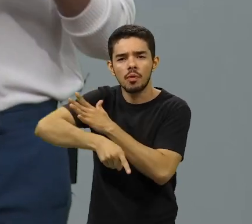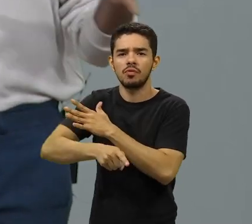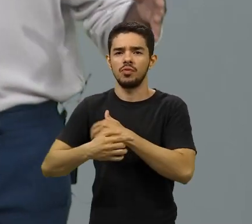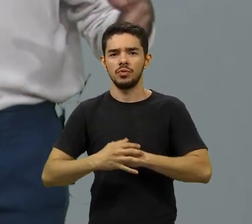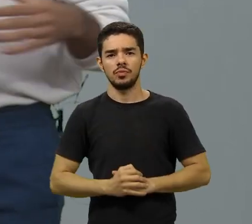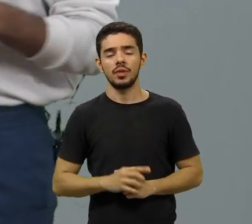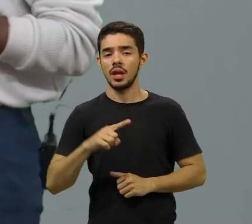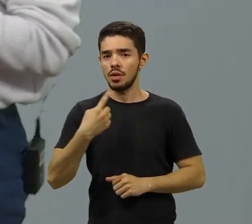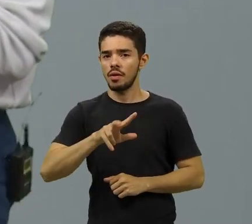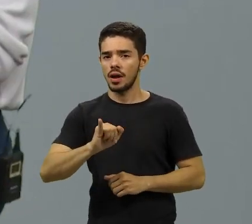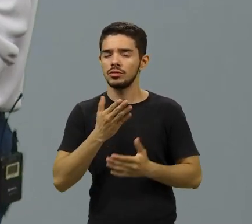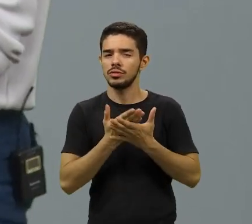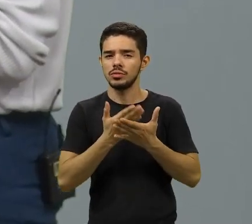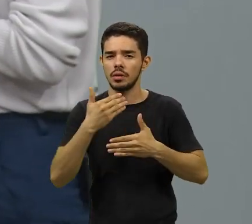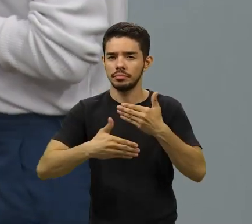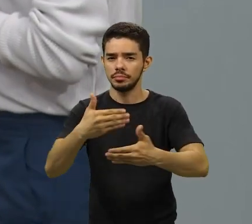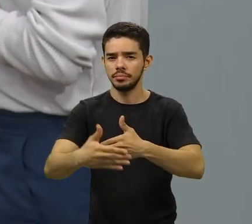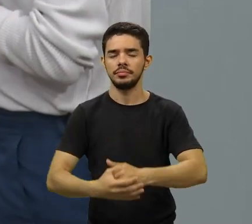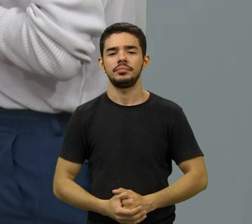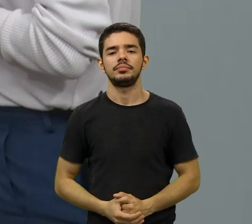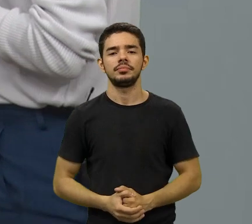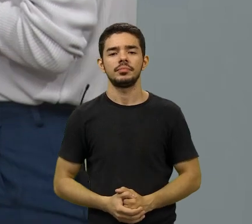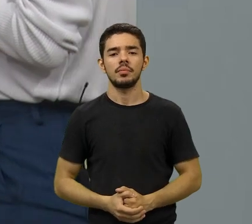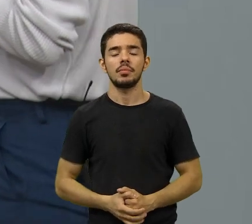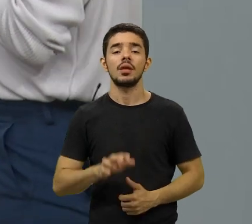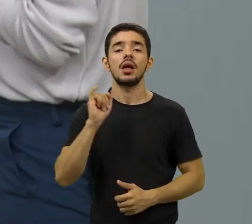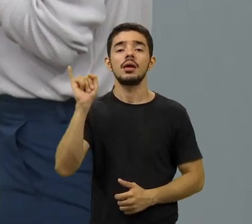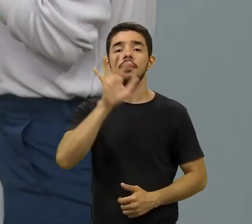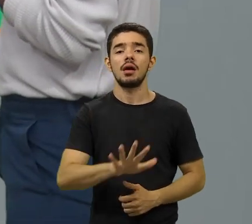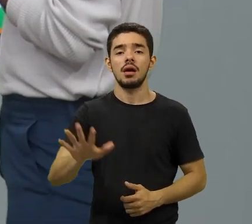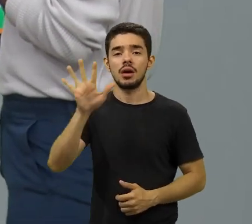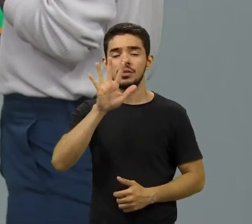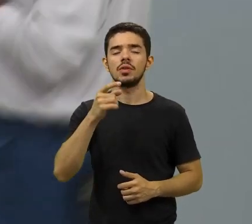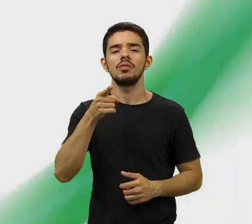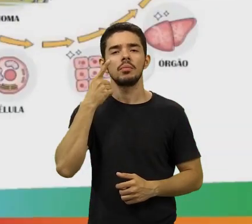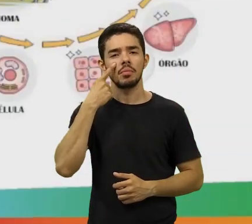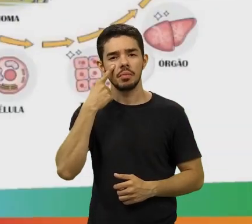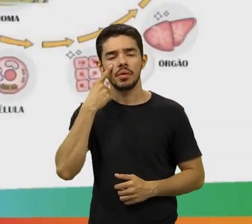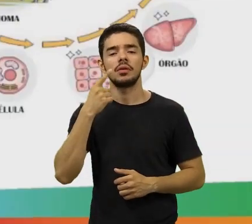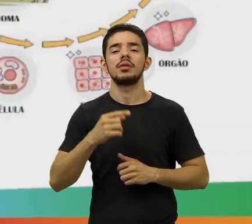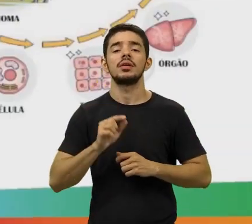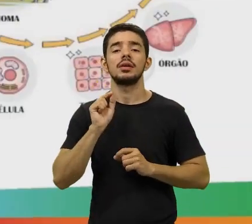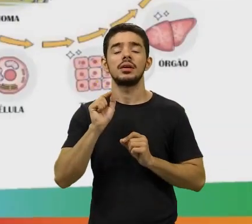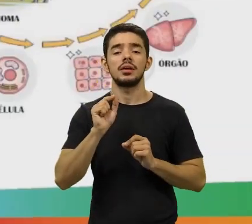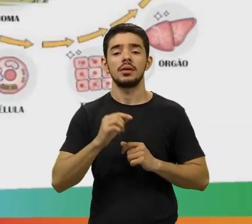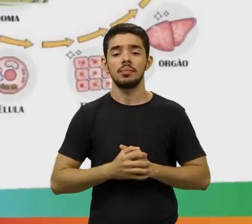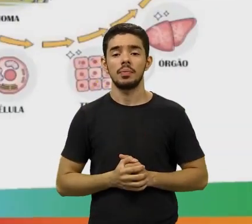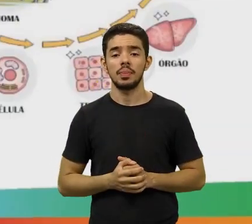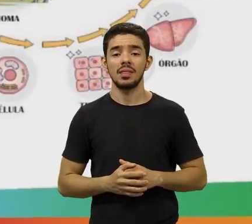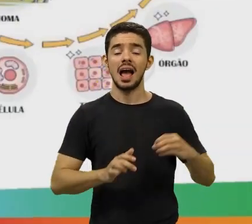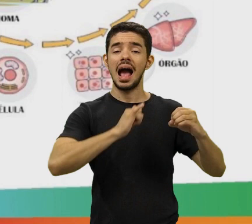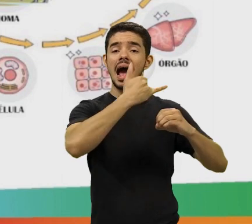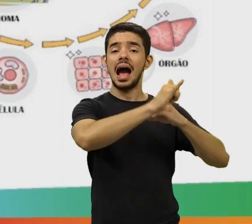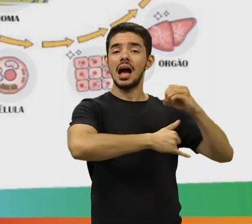vamos analisar no decorrer da nossa aula. Nessa imagem que está aparecendo na sua tela, você pode observar que